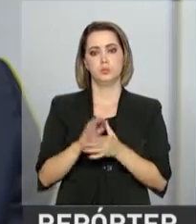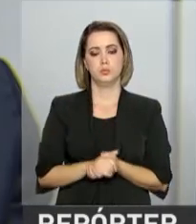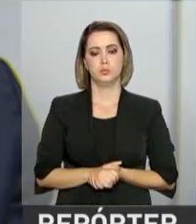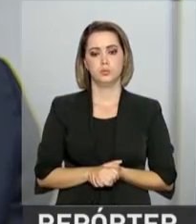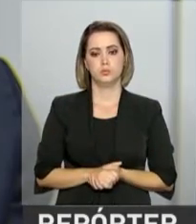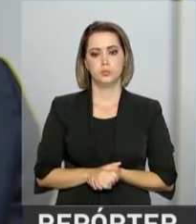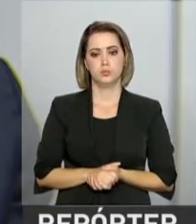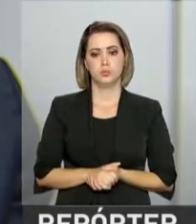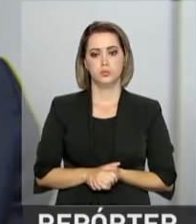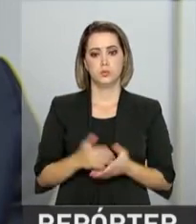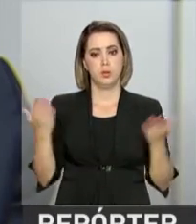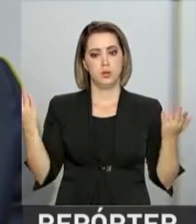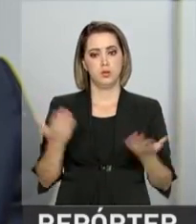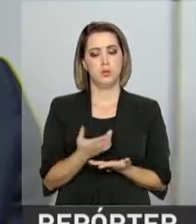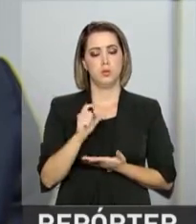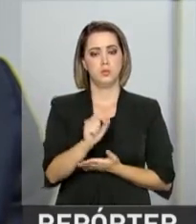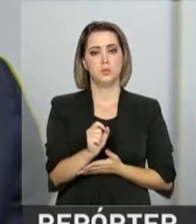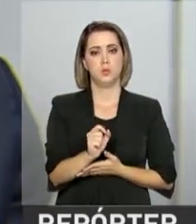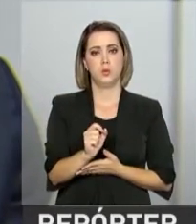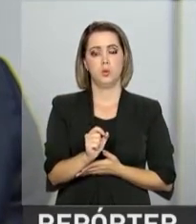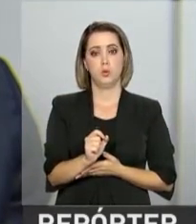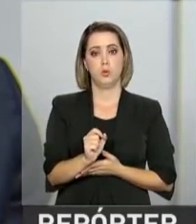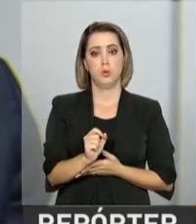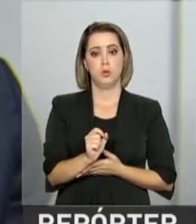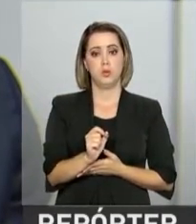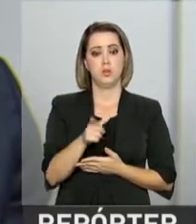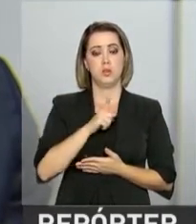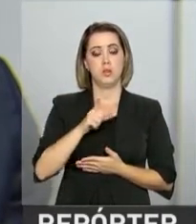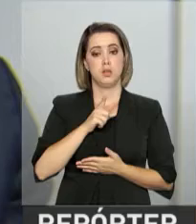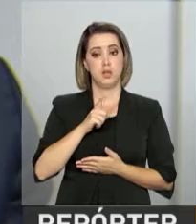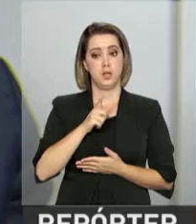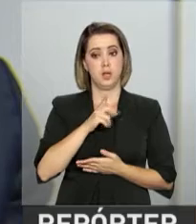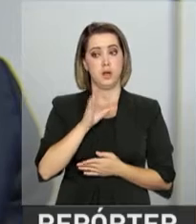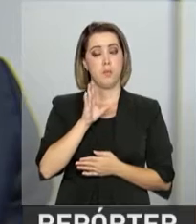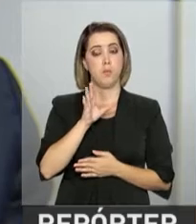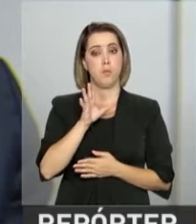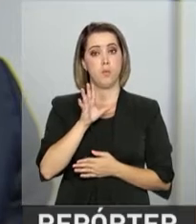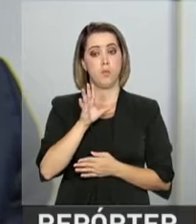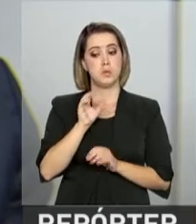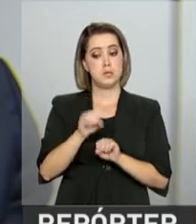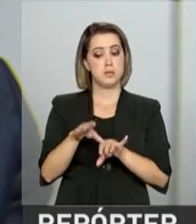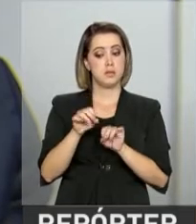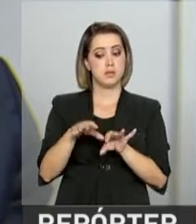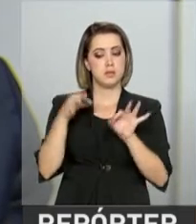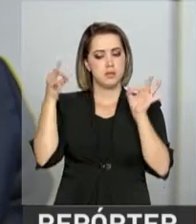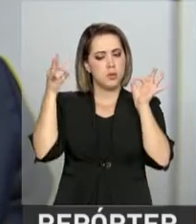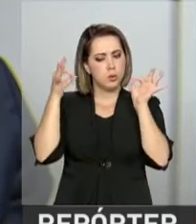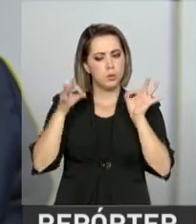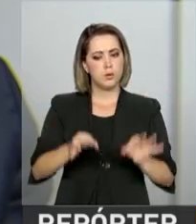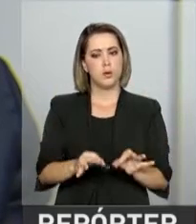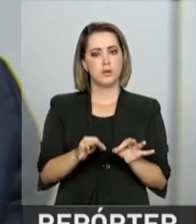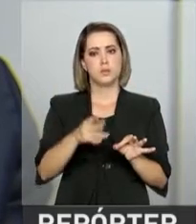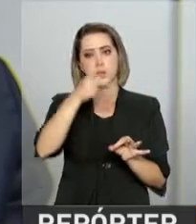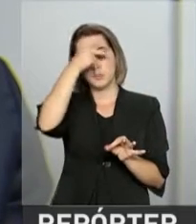A Rota Global oferecerá consultoria completa, para que os senhores tenham ideia, para as empresas não